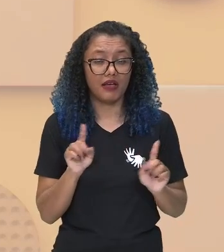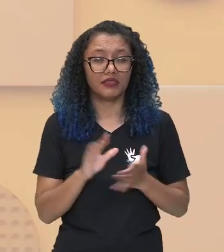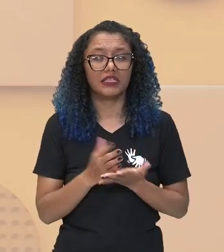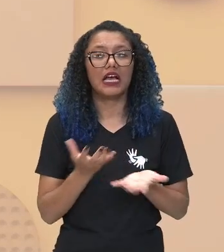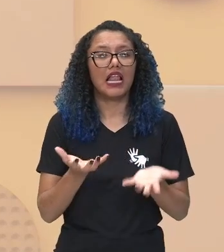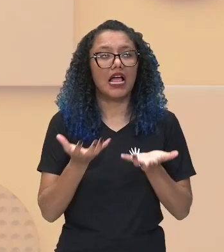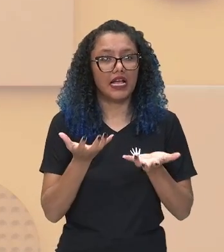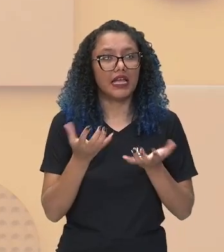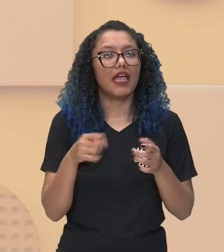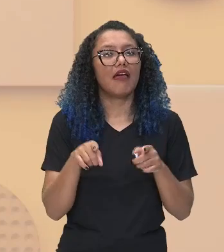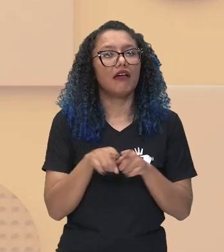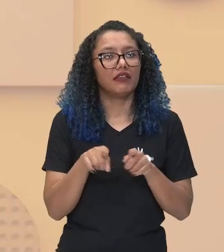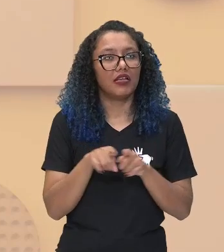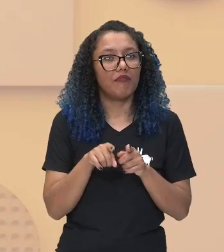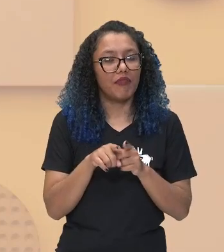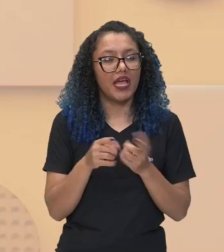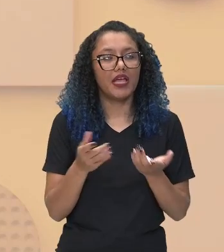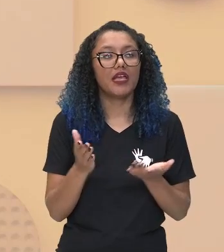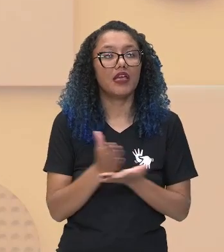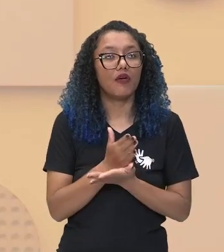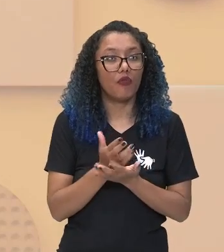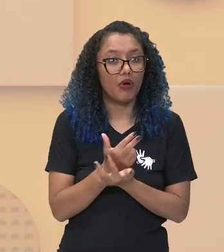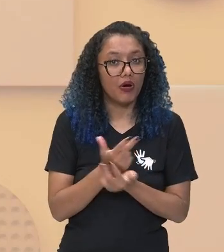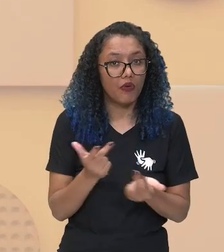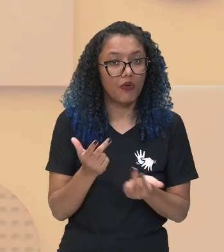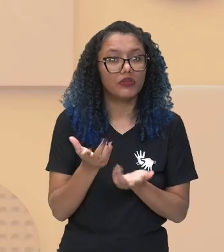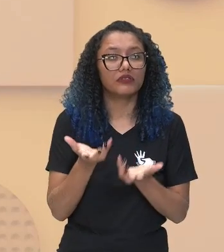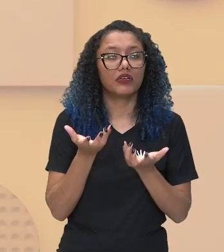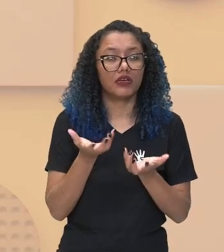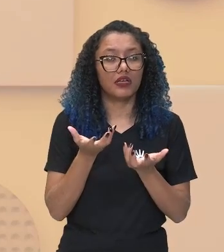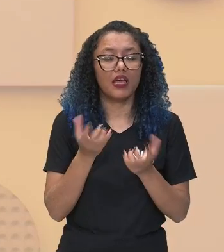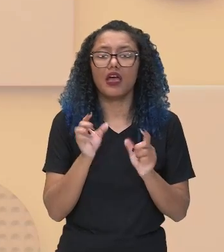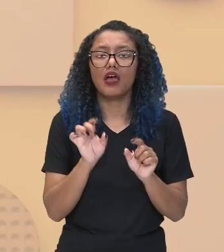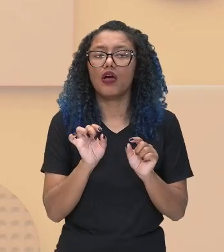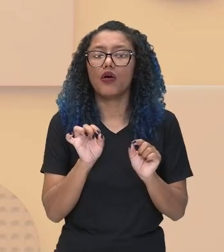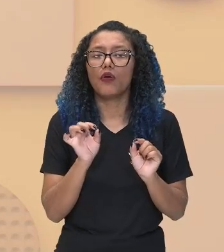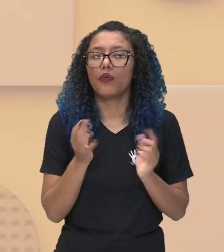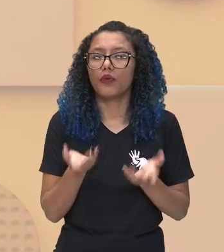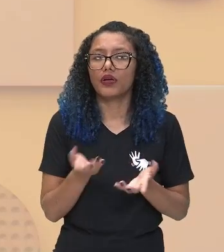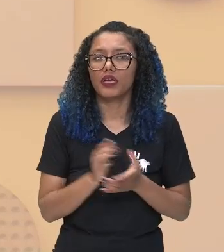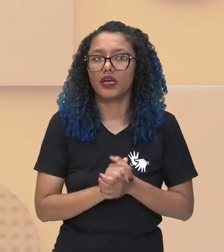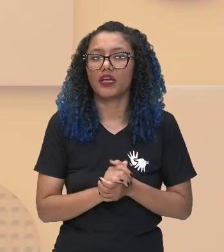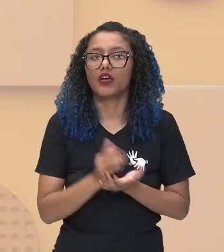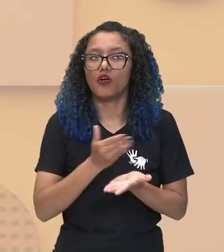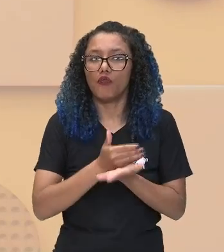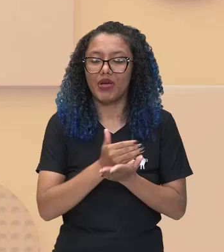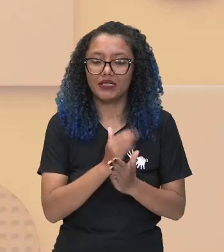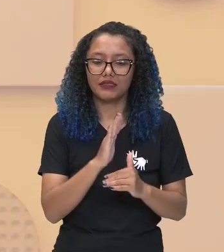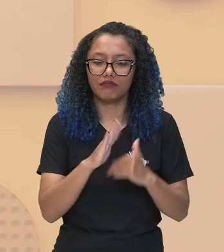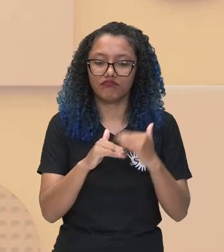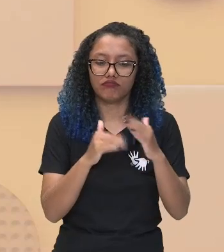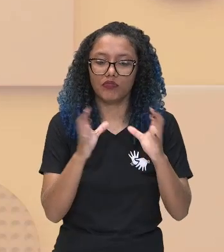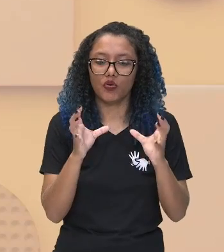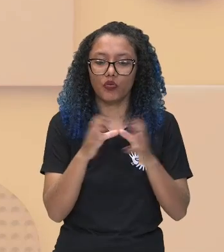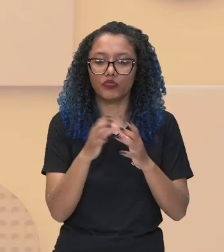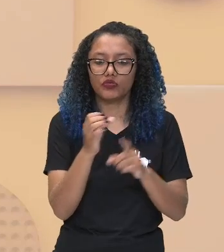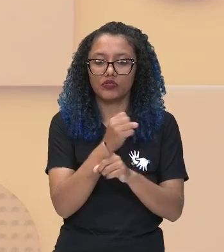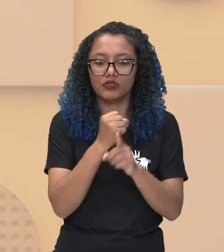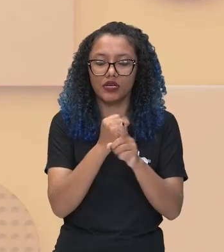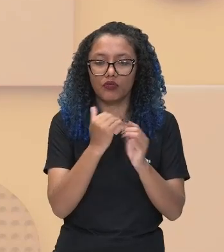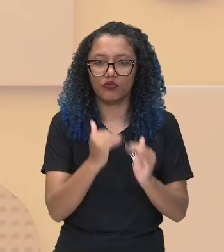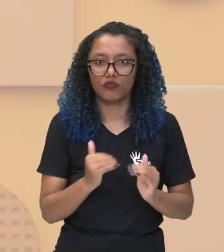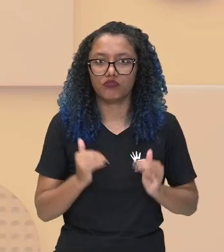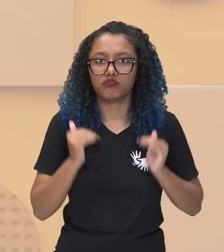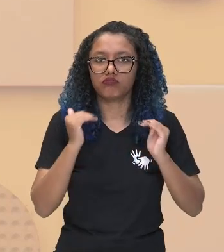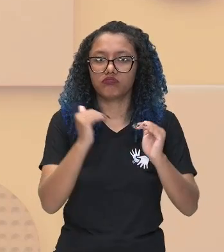querer ali alguma coisa em troca. E o que ela vai ter em troca? Ela vai começar a ter uma certa posição social através da compra